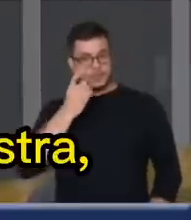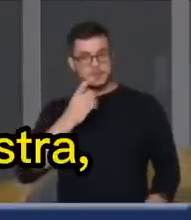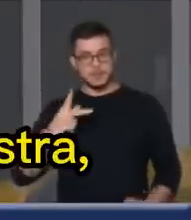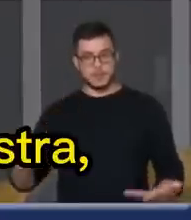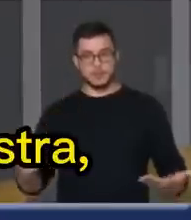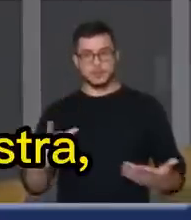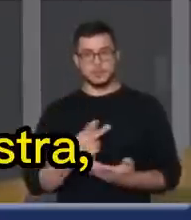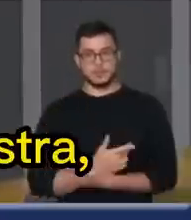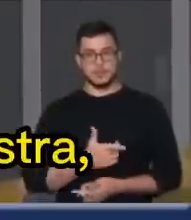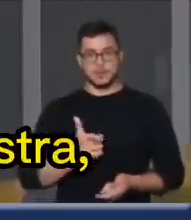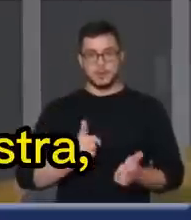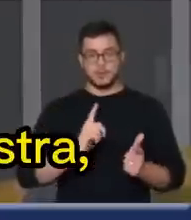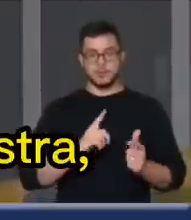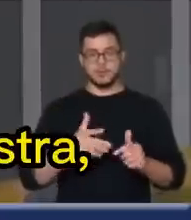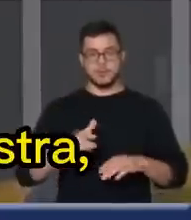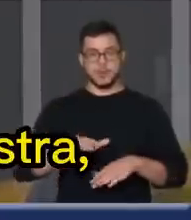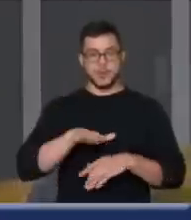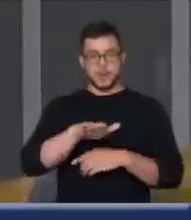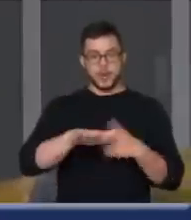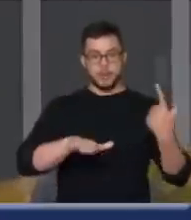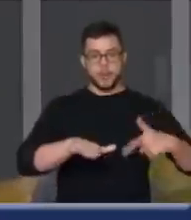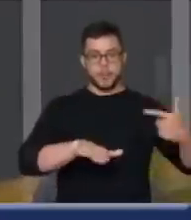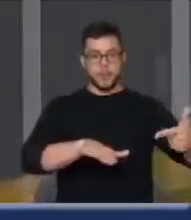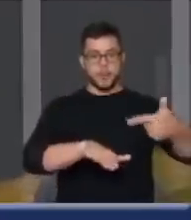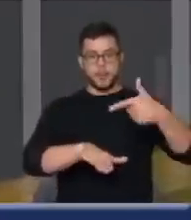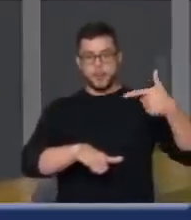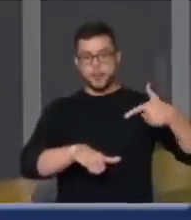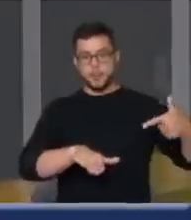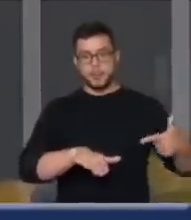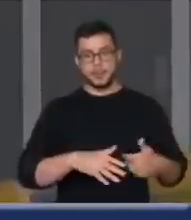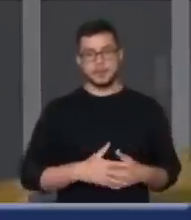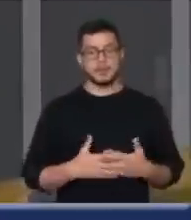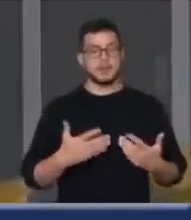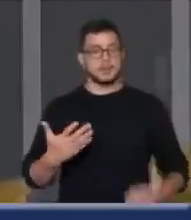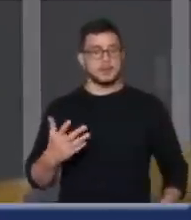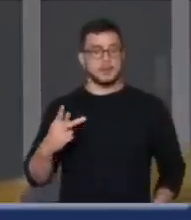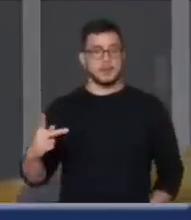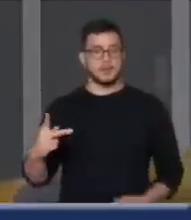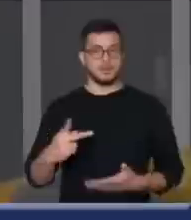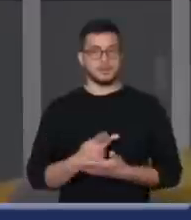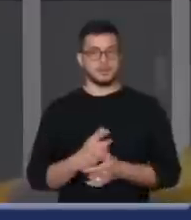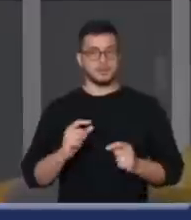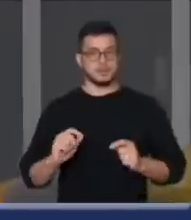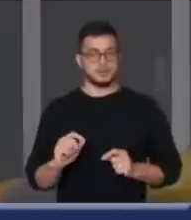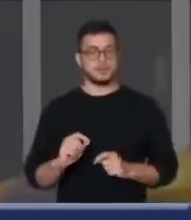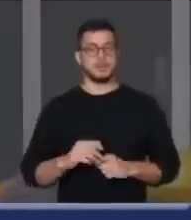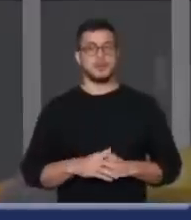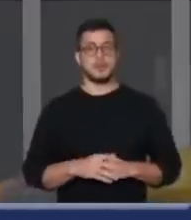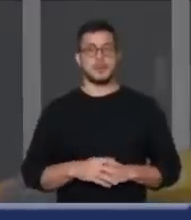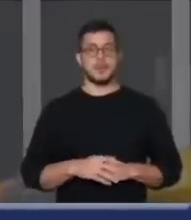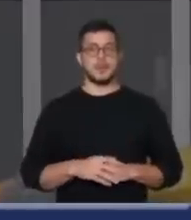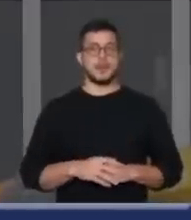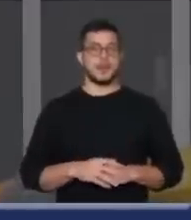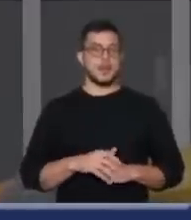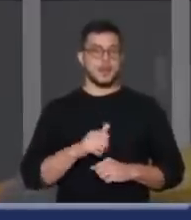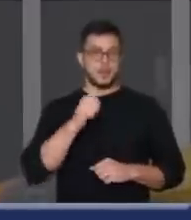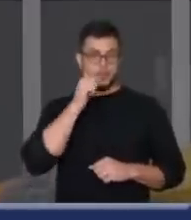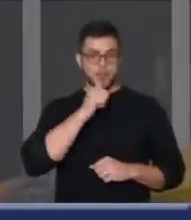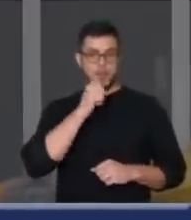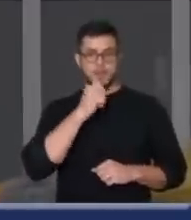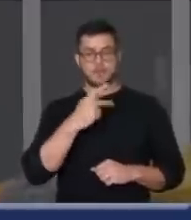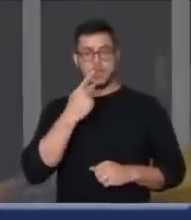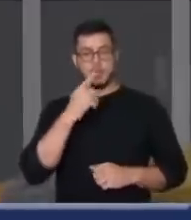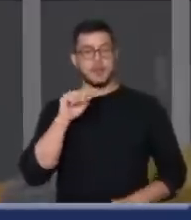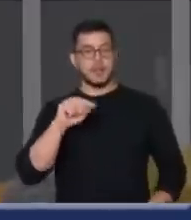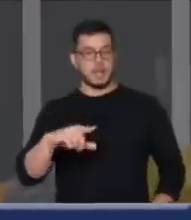uma frase dessa ministra, que era deputada na época. Lá tem duas facções. Para entrar, tem que se